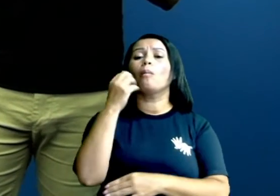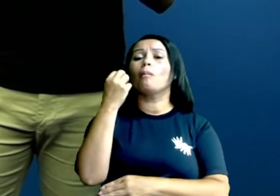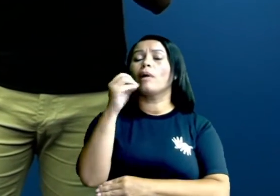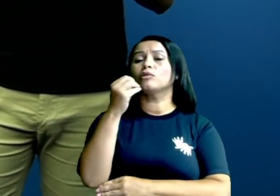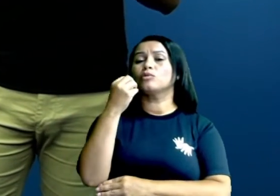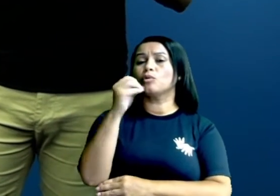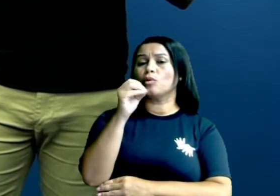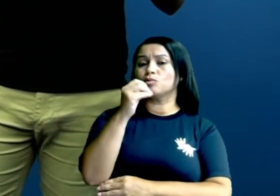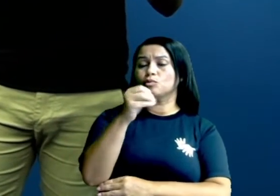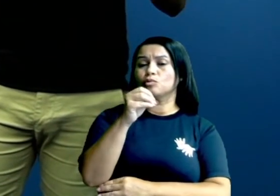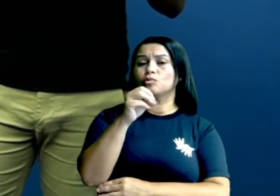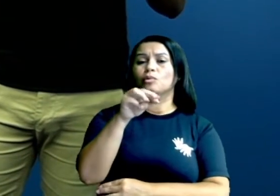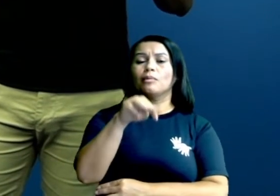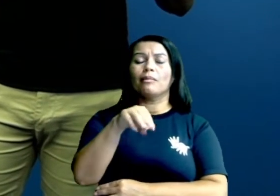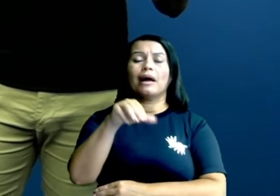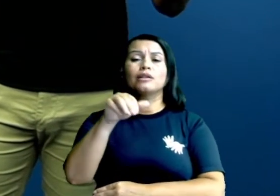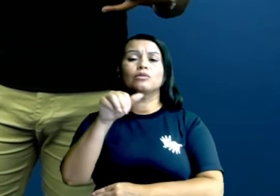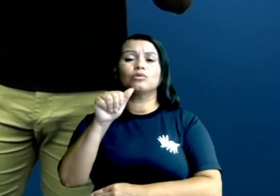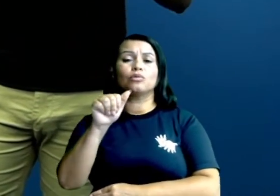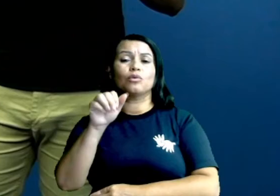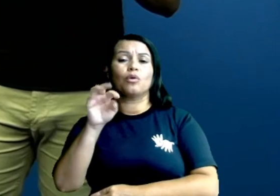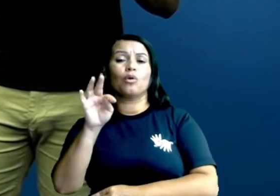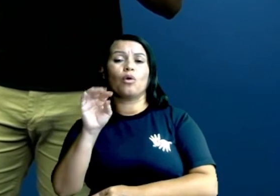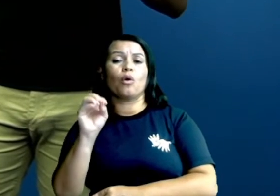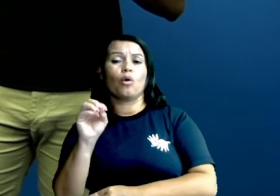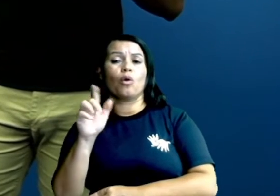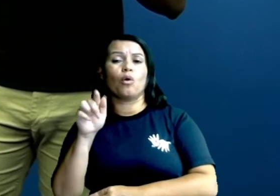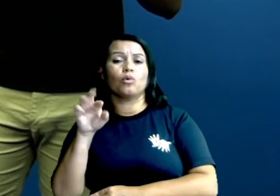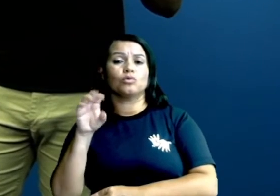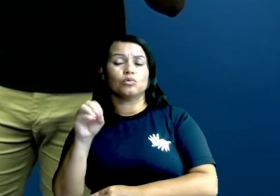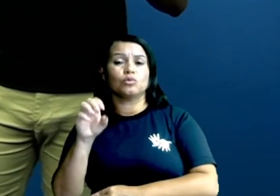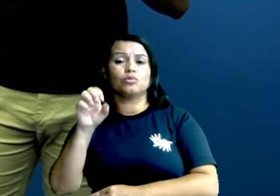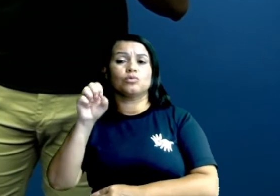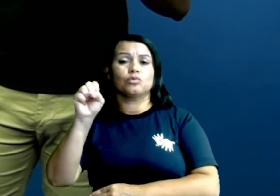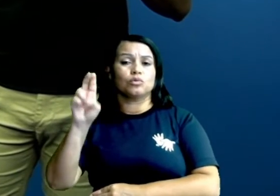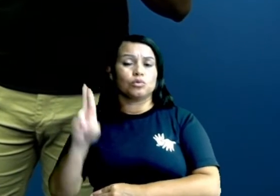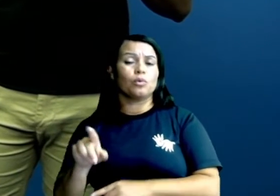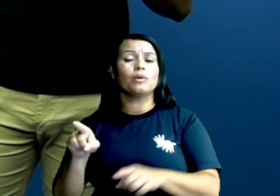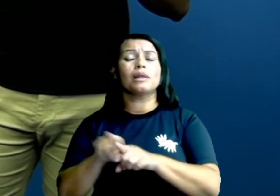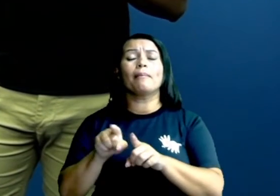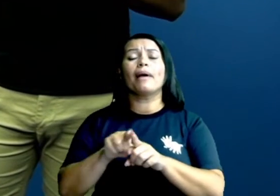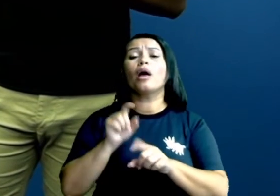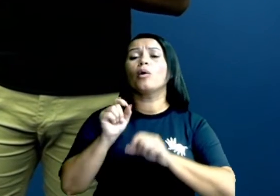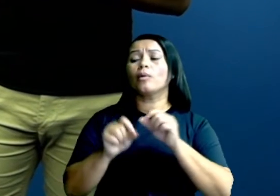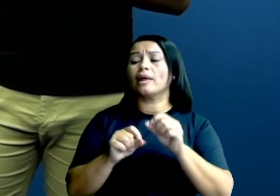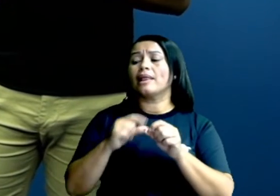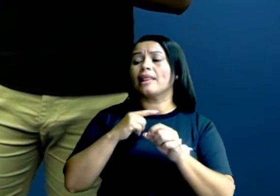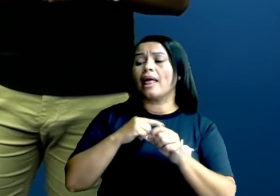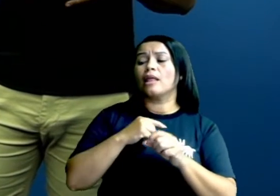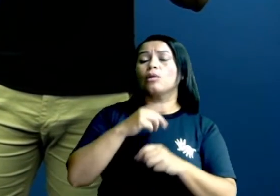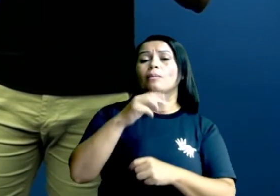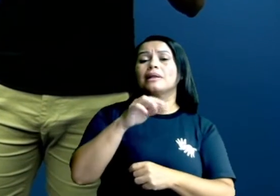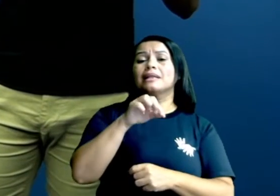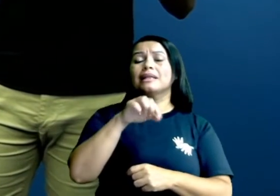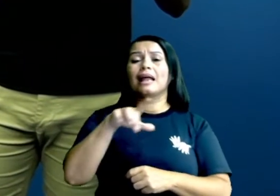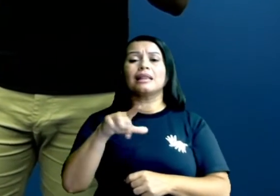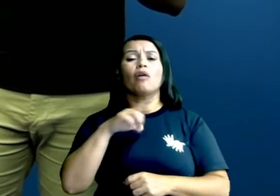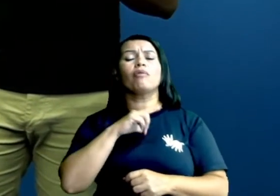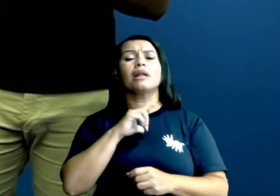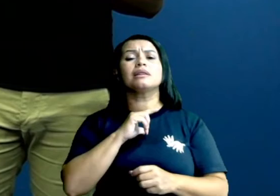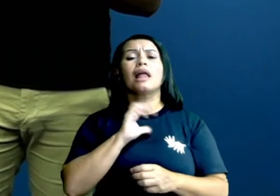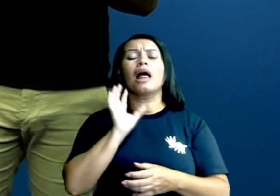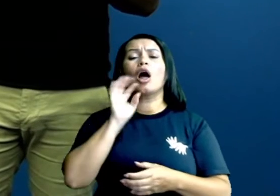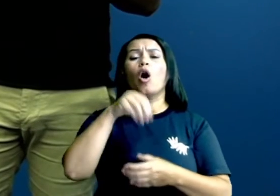planeta e você tem um domínio vegetal que ela vai ser composta, né, essa vegetação do Pantanal, vai ser composta por